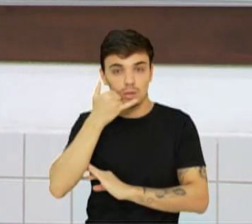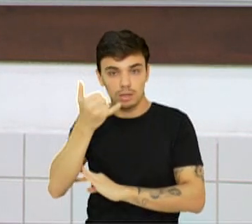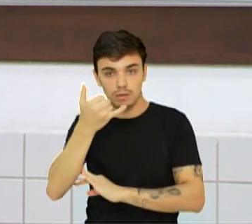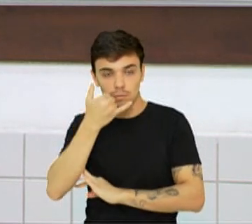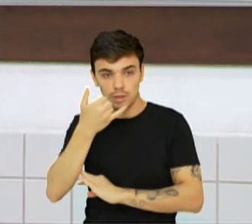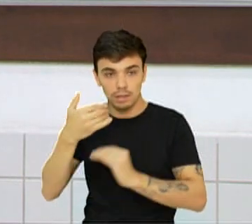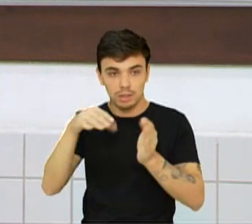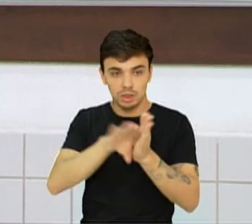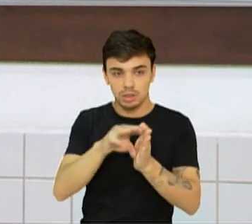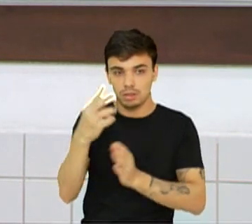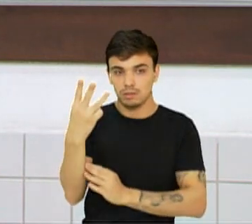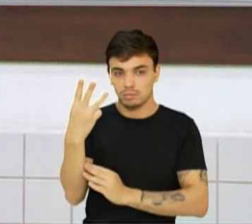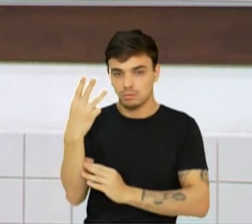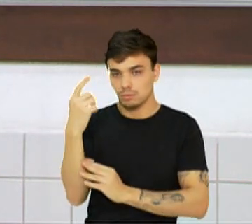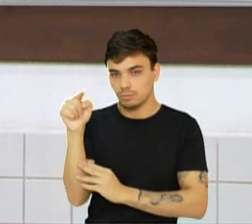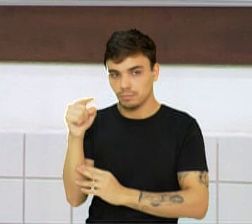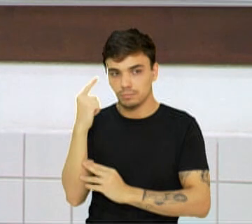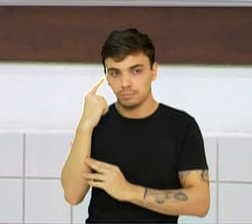tá?